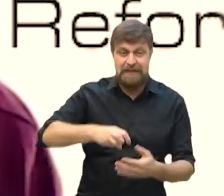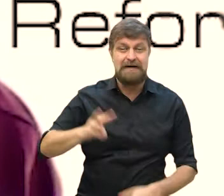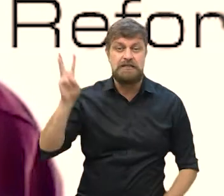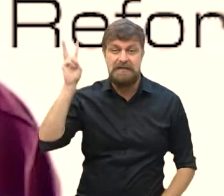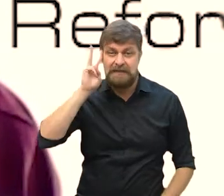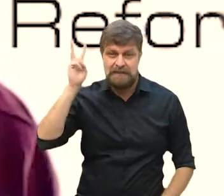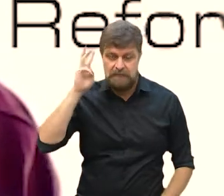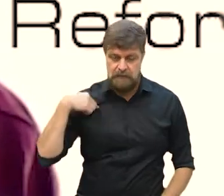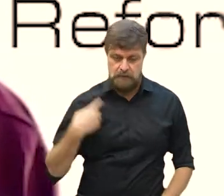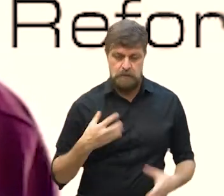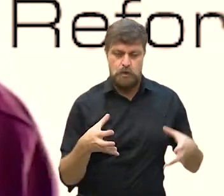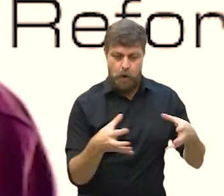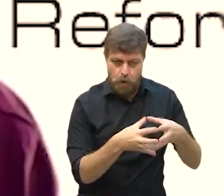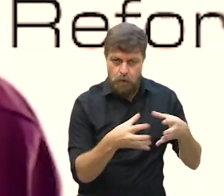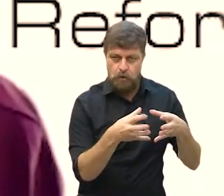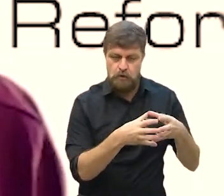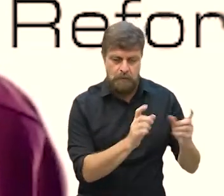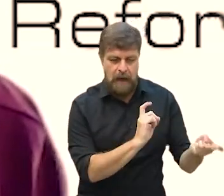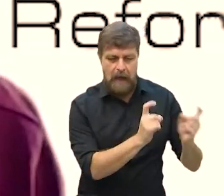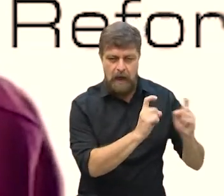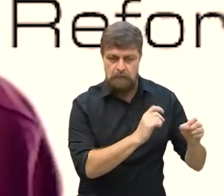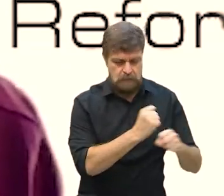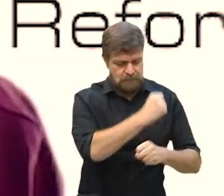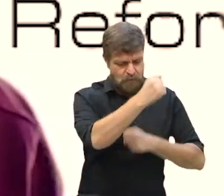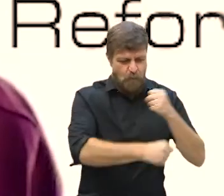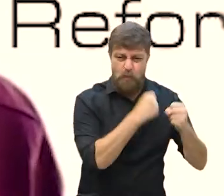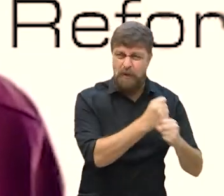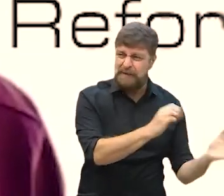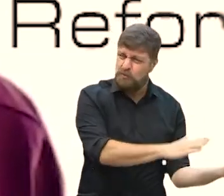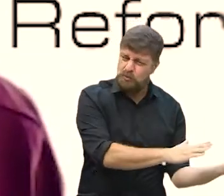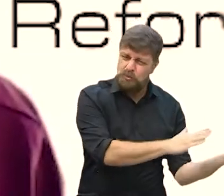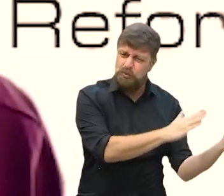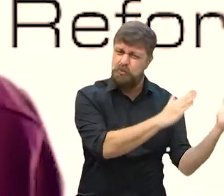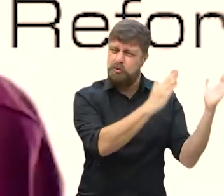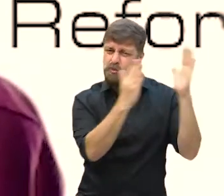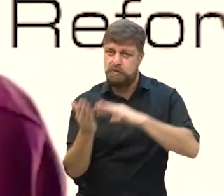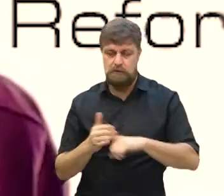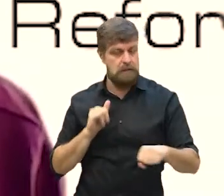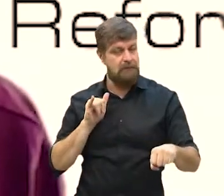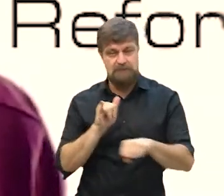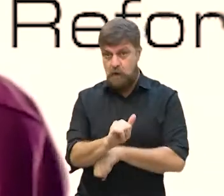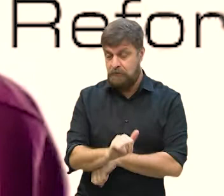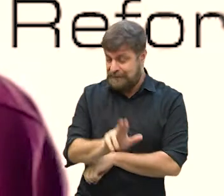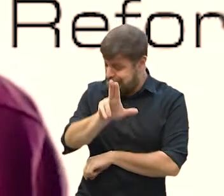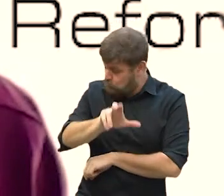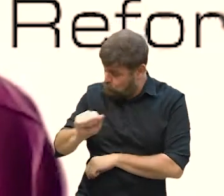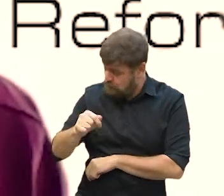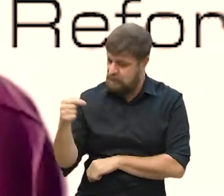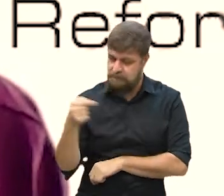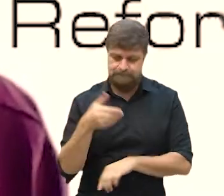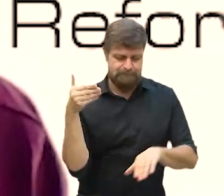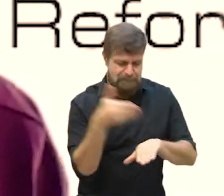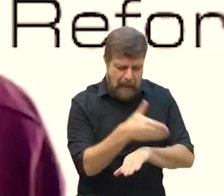nas terças-feiras, nós estamos lá, o ano todo, né? A gente não falta, e as reuniões